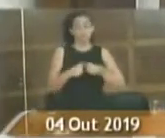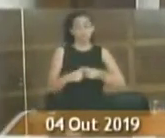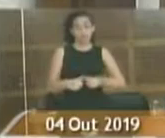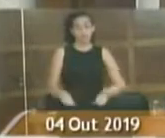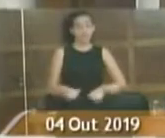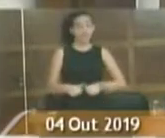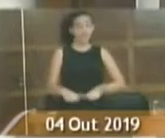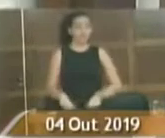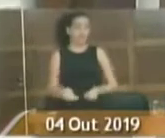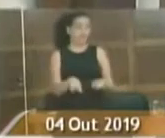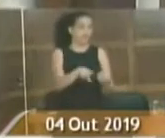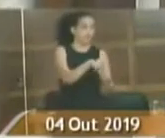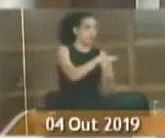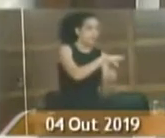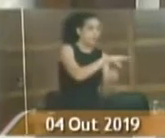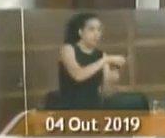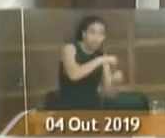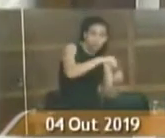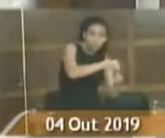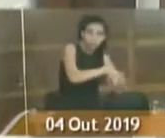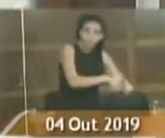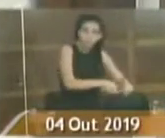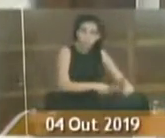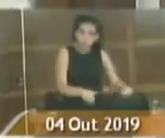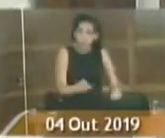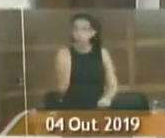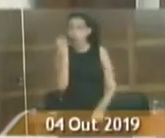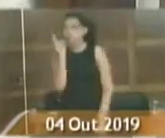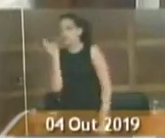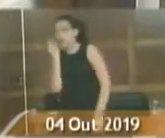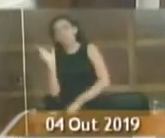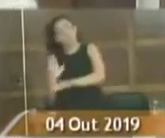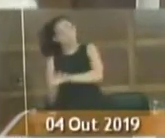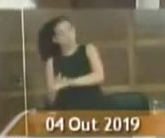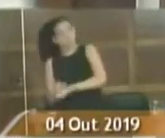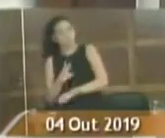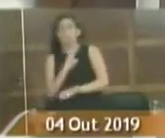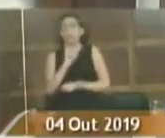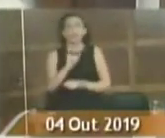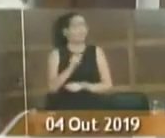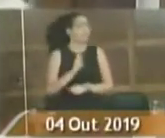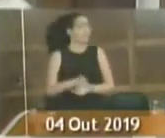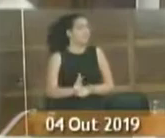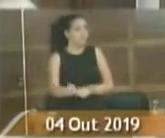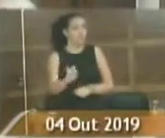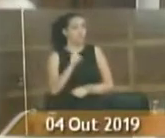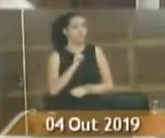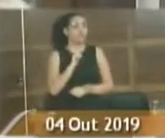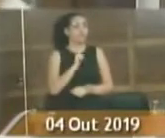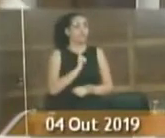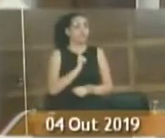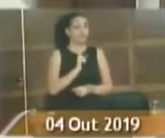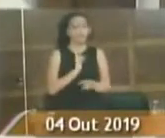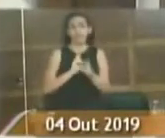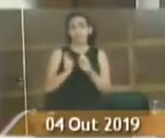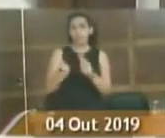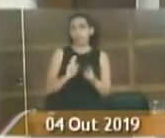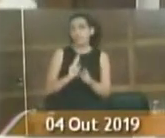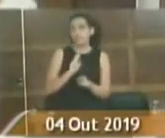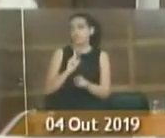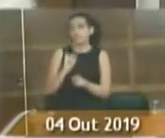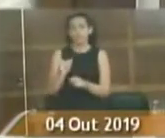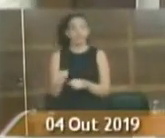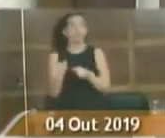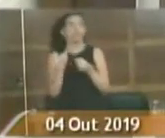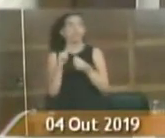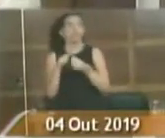cruzada. Solo, gato, solo, gato. O gatinho está doente, vai comprar uma casinha, uma gaiolinha maior, ele